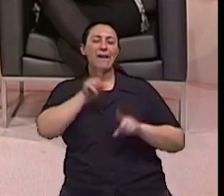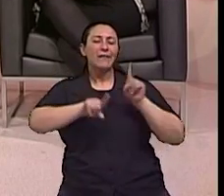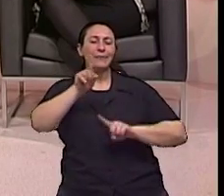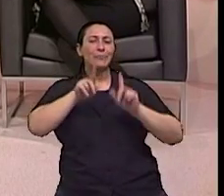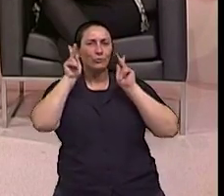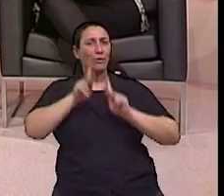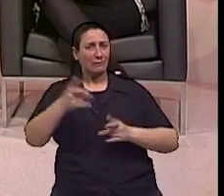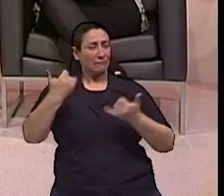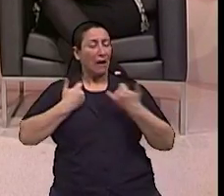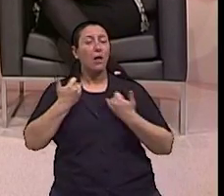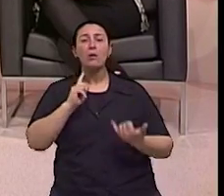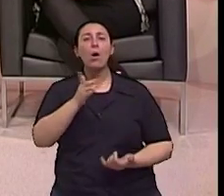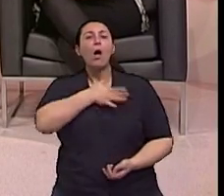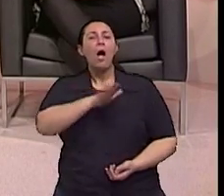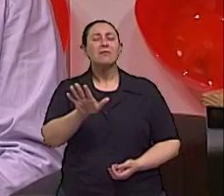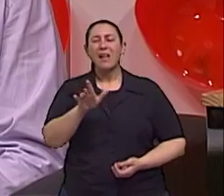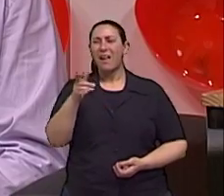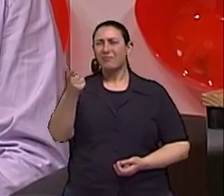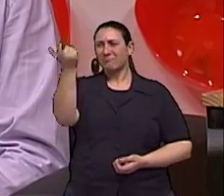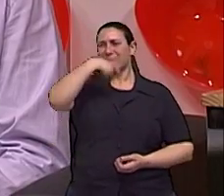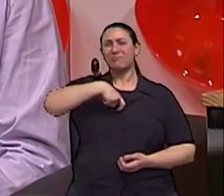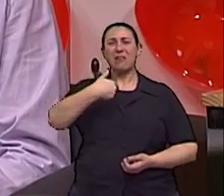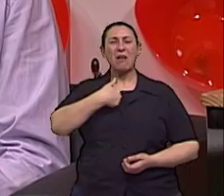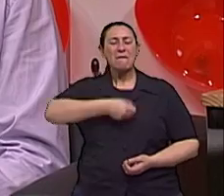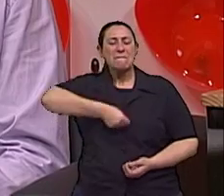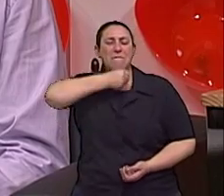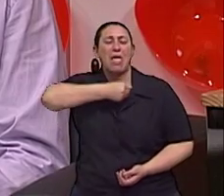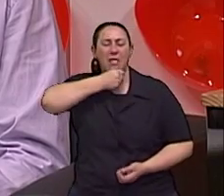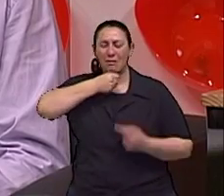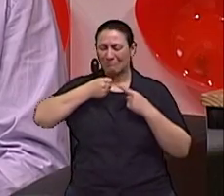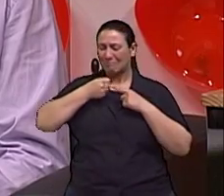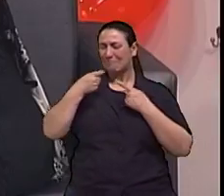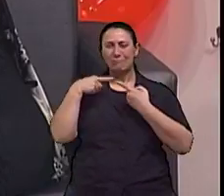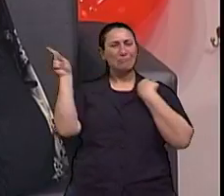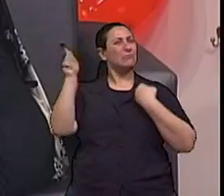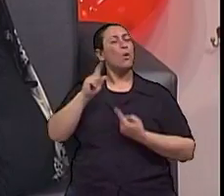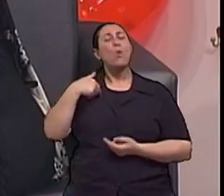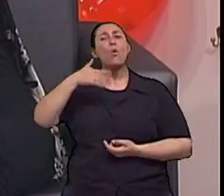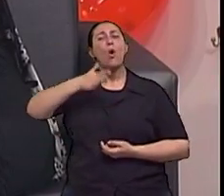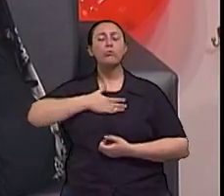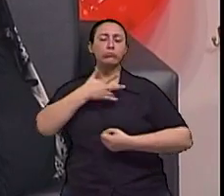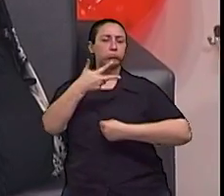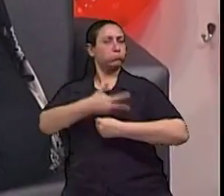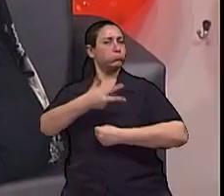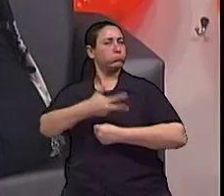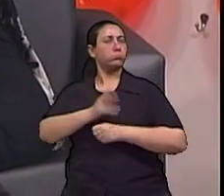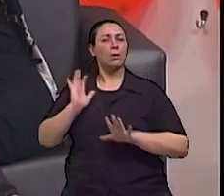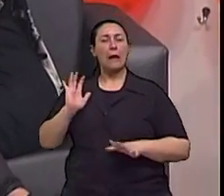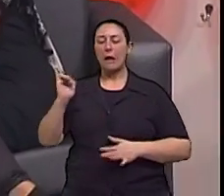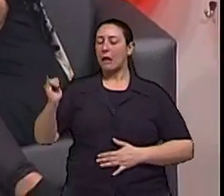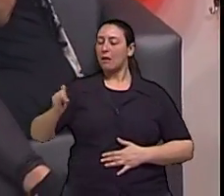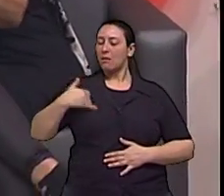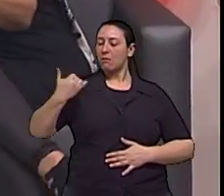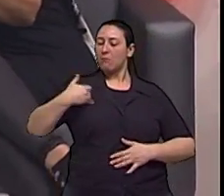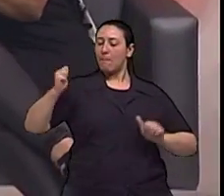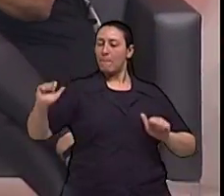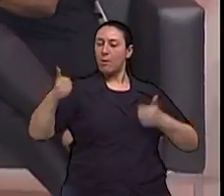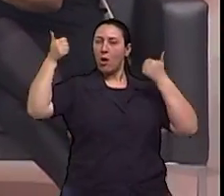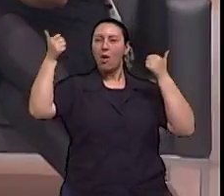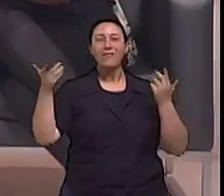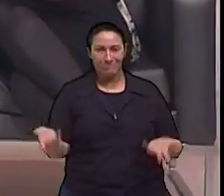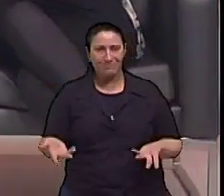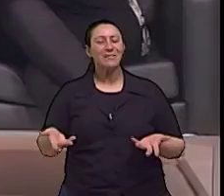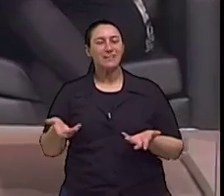né? Eles gostam de idoso, melhor idade, mas não do velho. Digo, mas pensa nos antiquários. São as peças